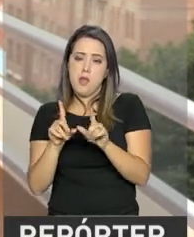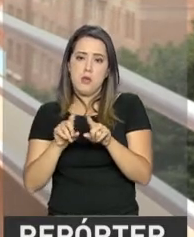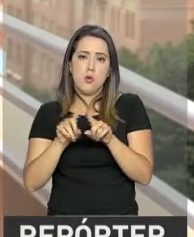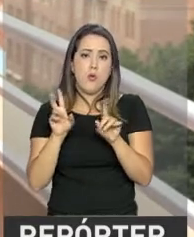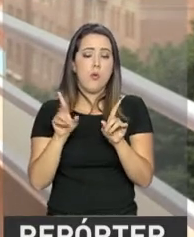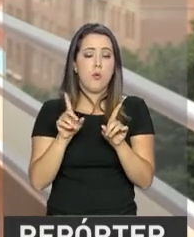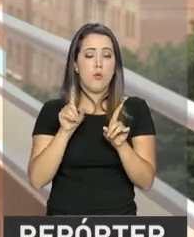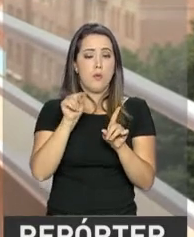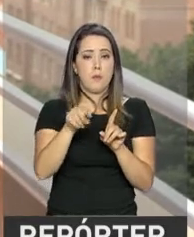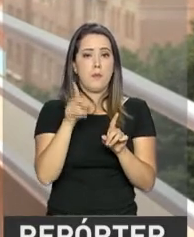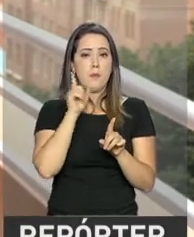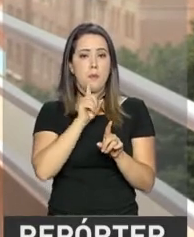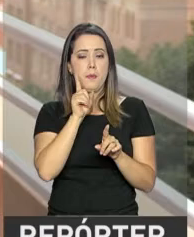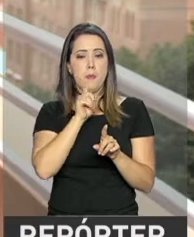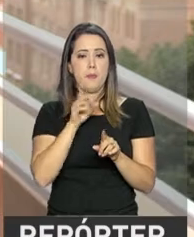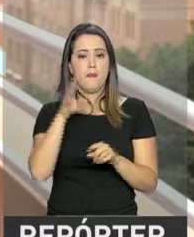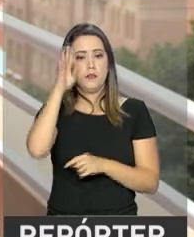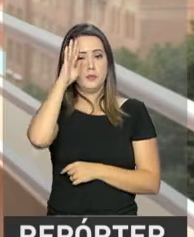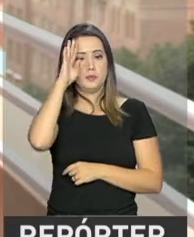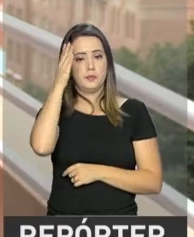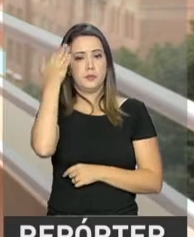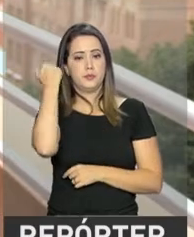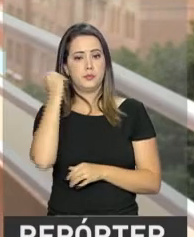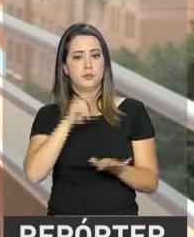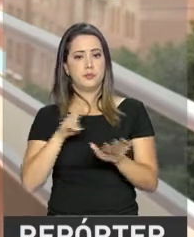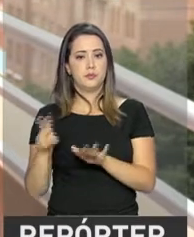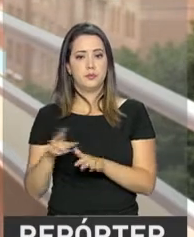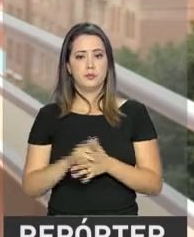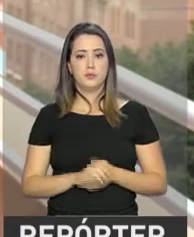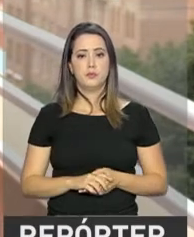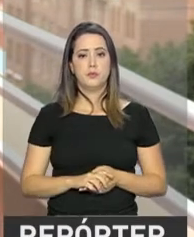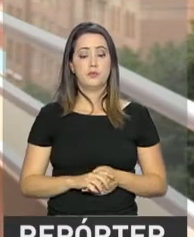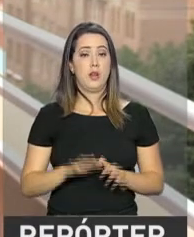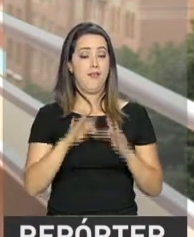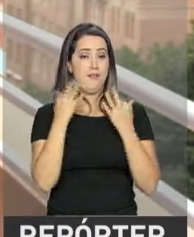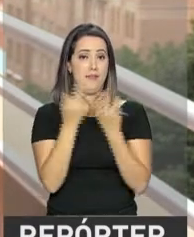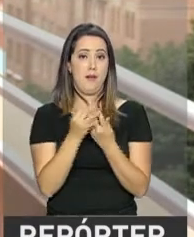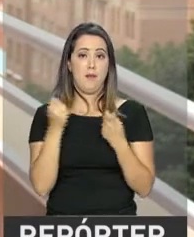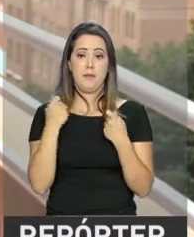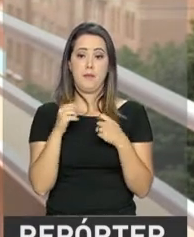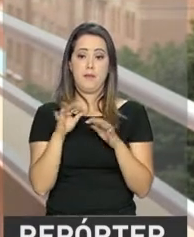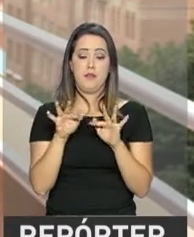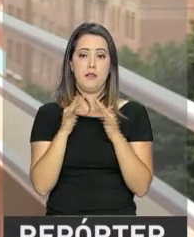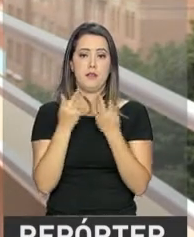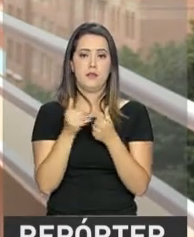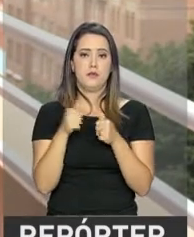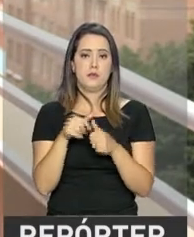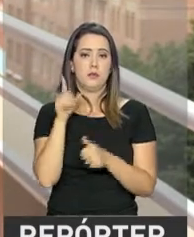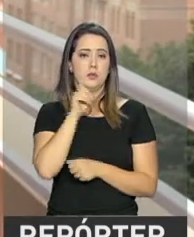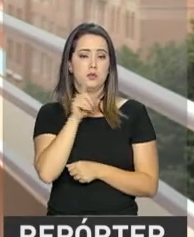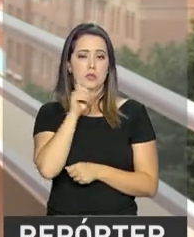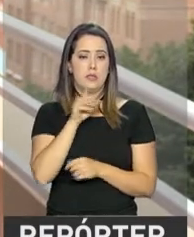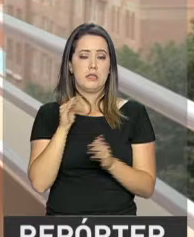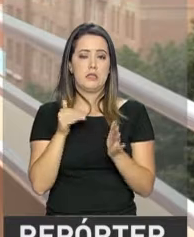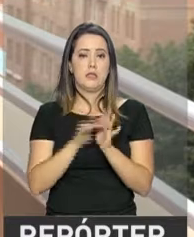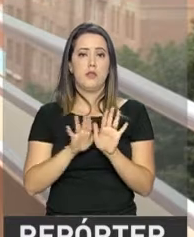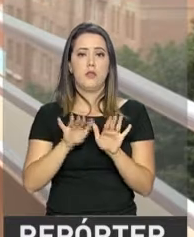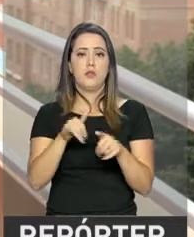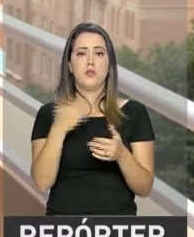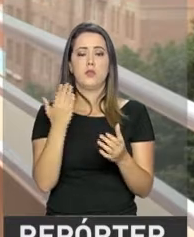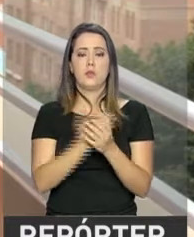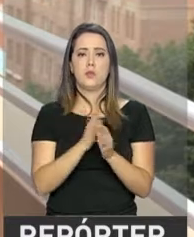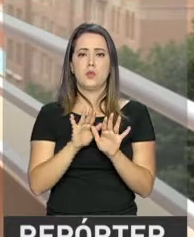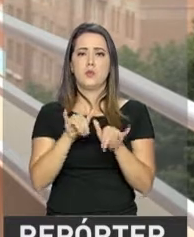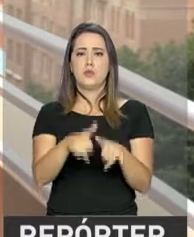da justiça norte-americana na quarta-feira da semana passada. A família deve ficar nos Estados Unidos até que o processo dela